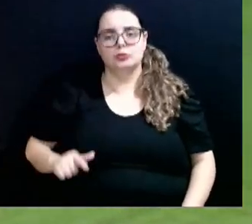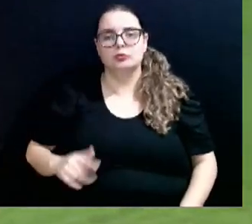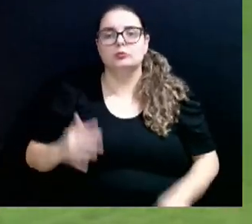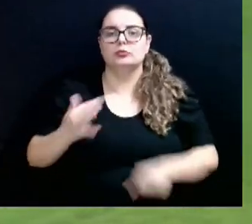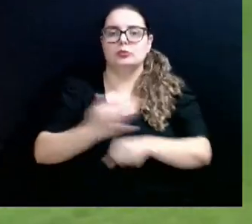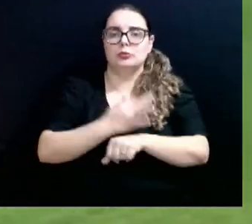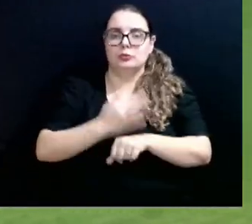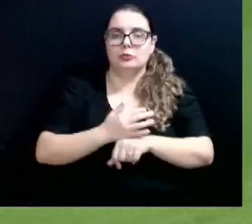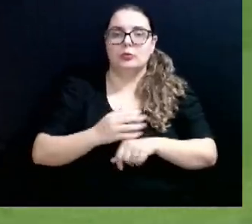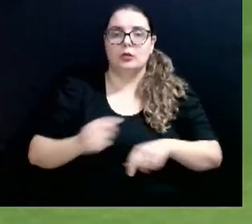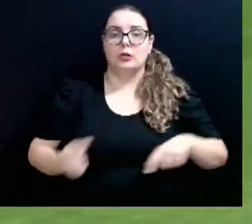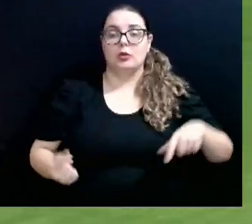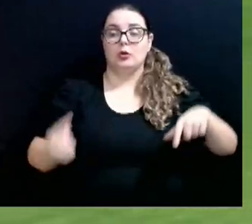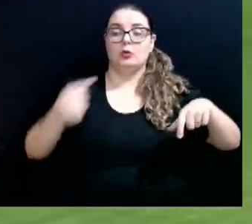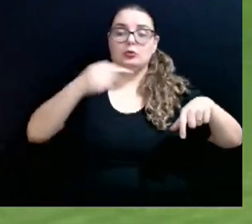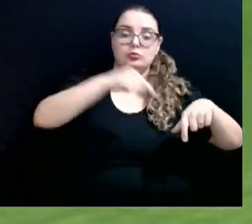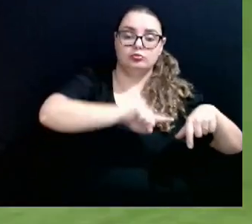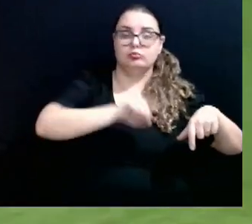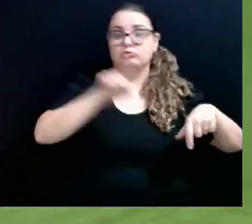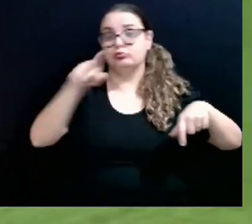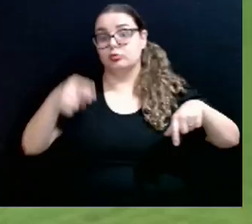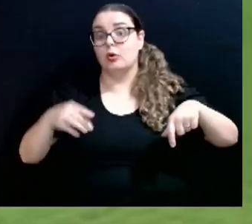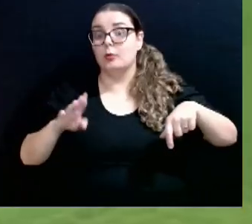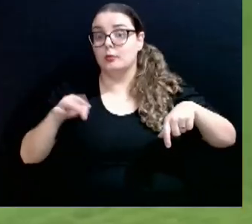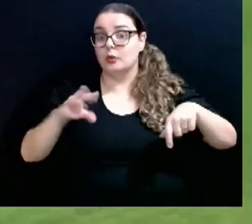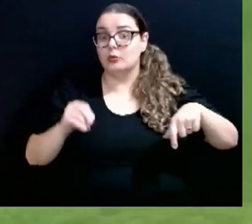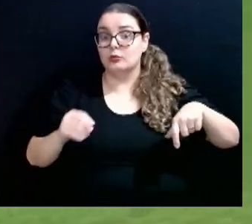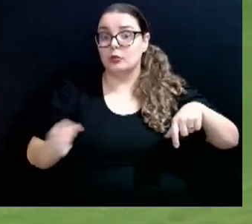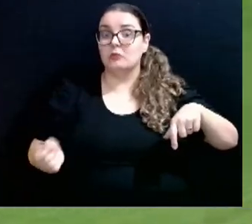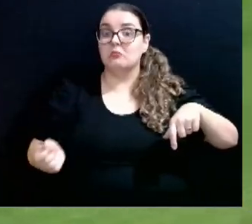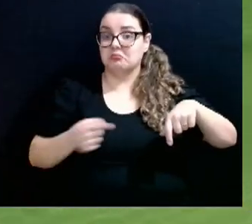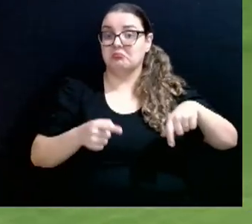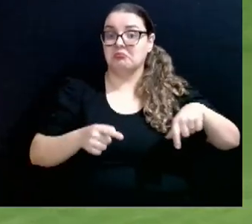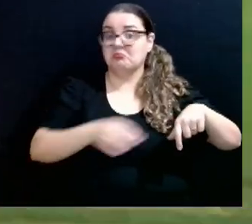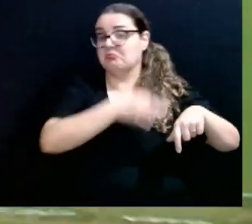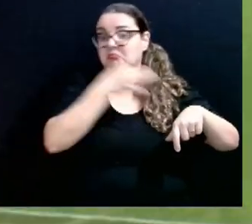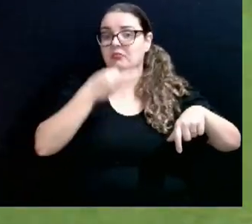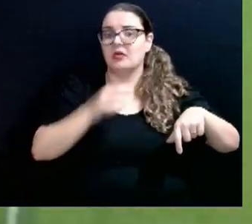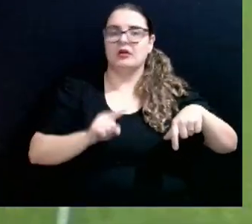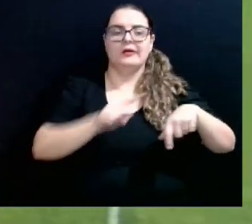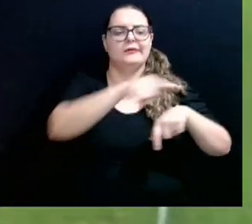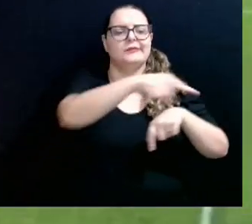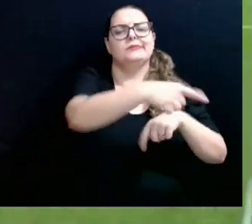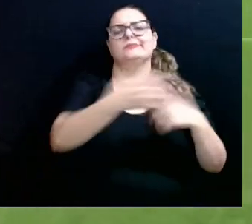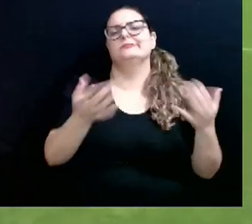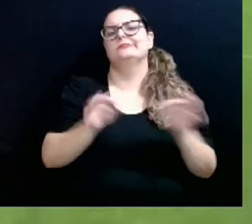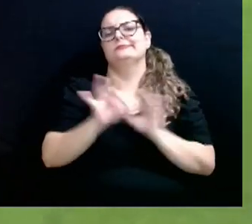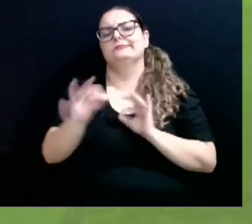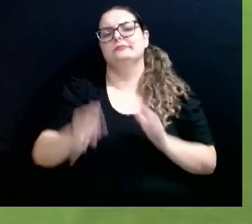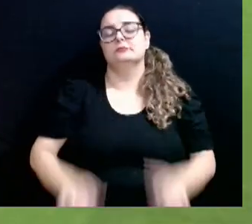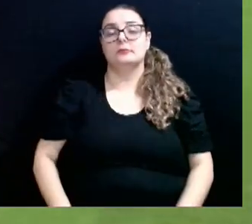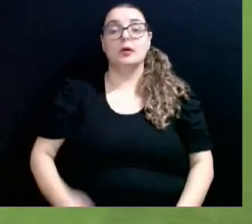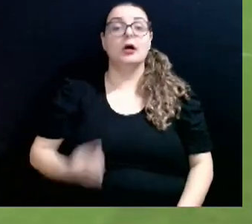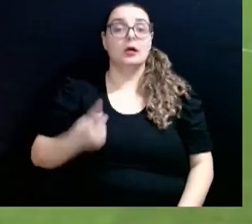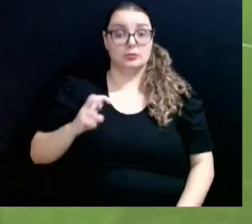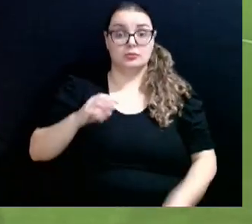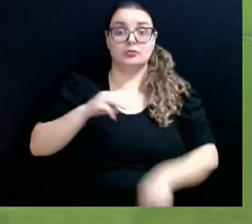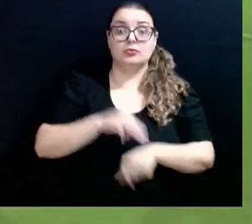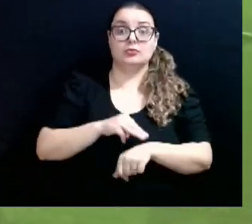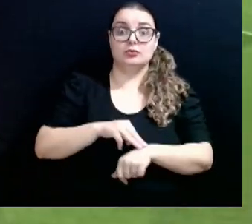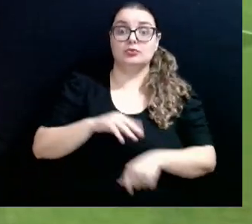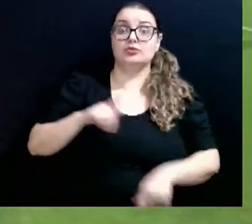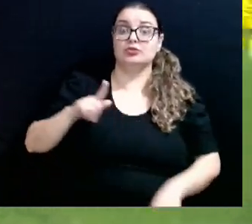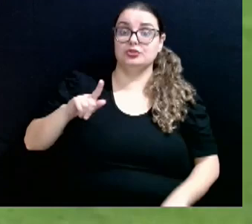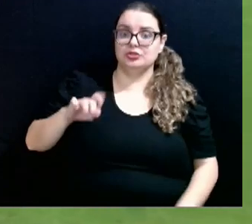aéreas, mas Bruno Lopes bateu com estilo e longe do gol. Aos 15 minutos, Gé recebeu na